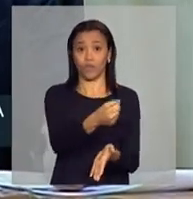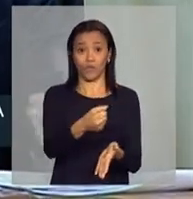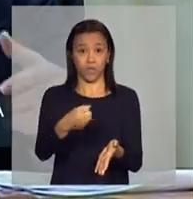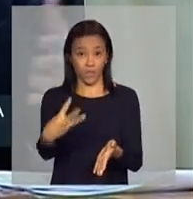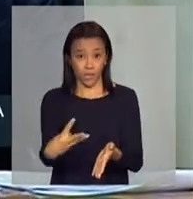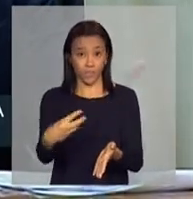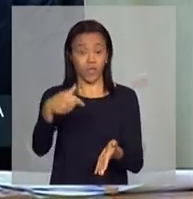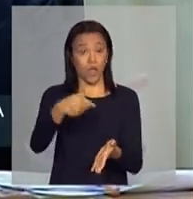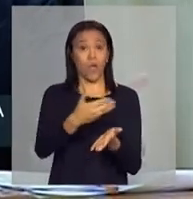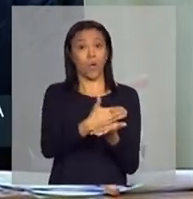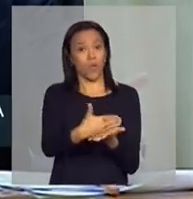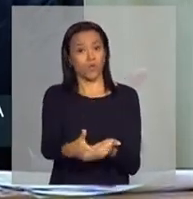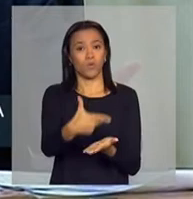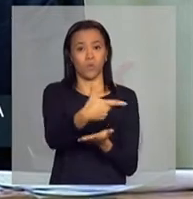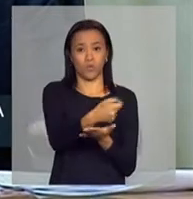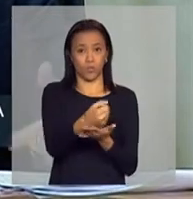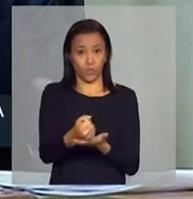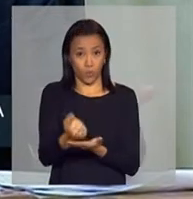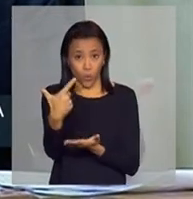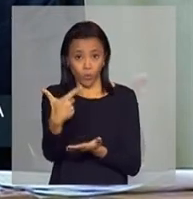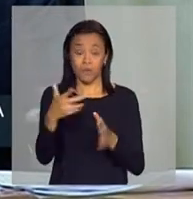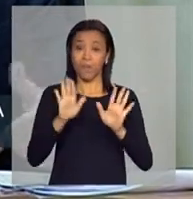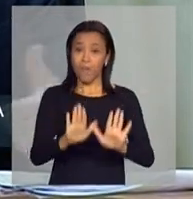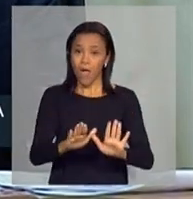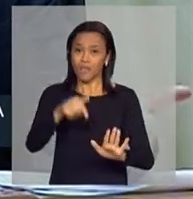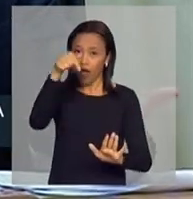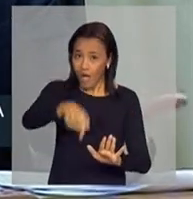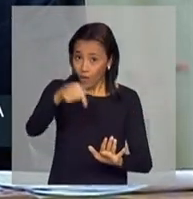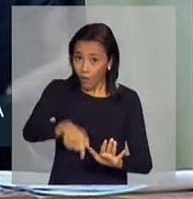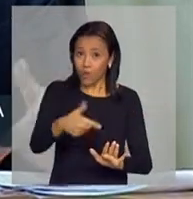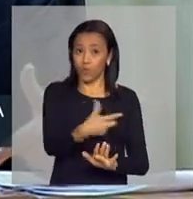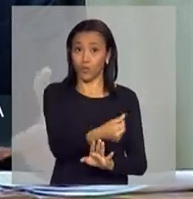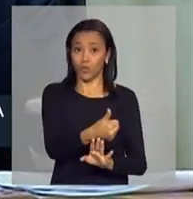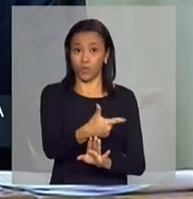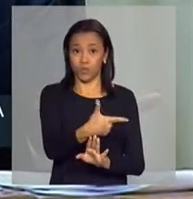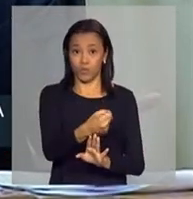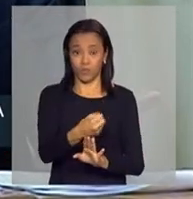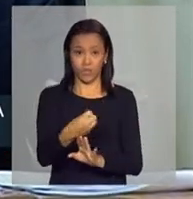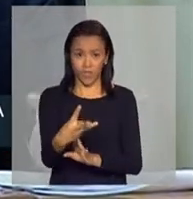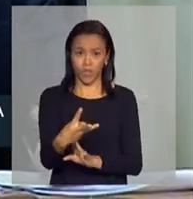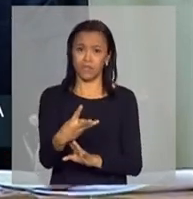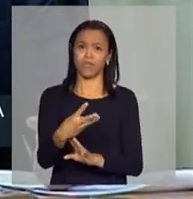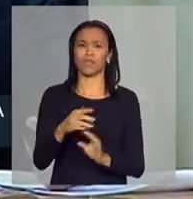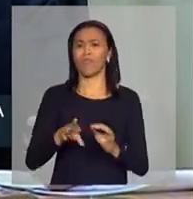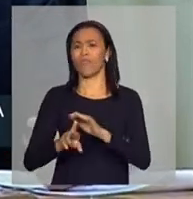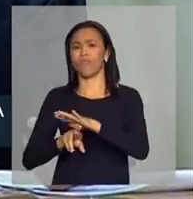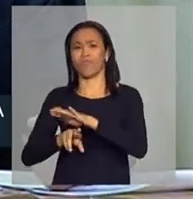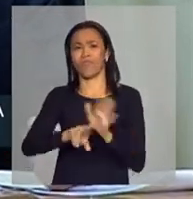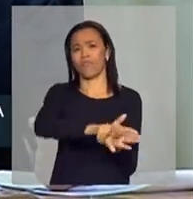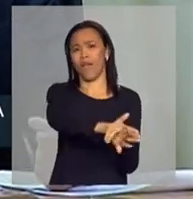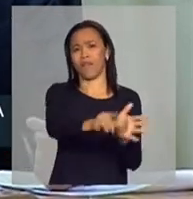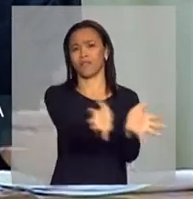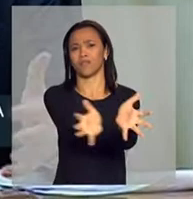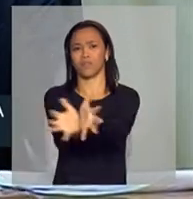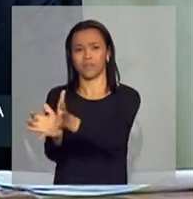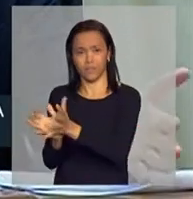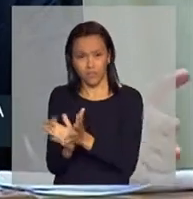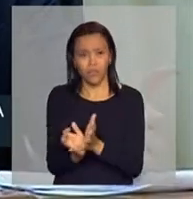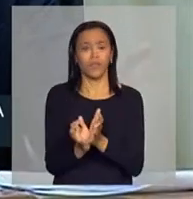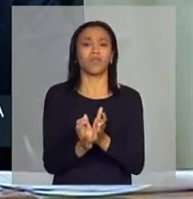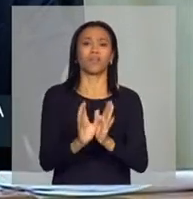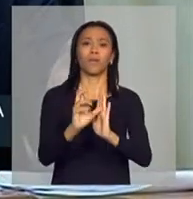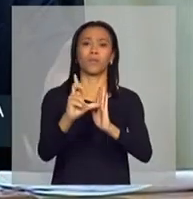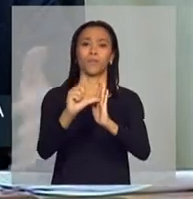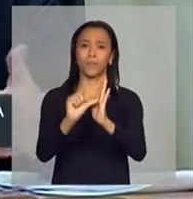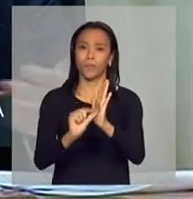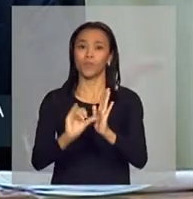ela começou em 2012 mas agora são mais setores que estão nessa desoneração e eles começaram a testa